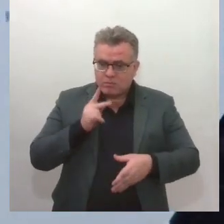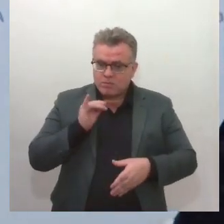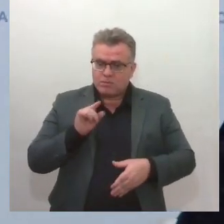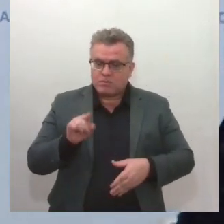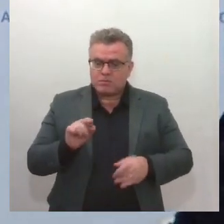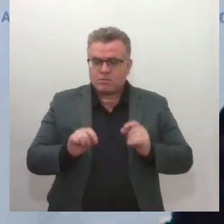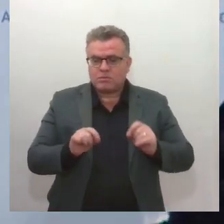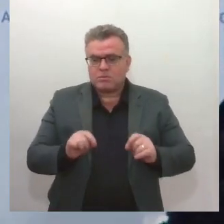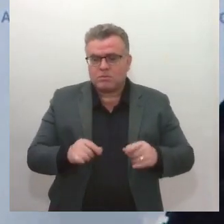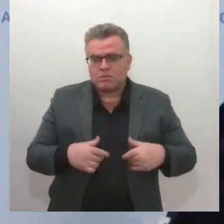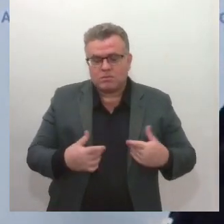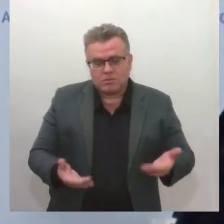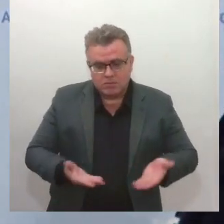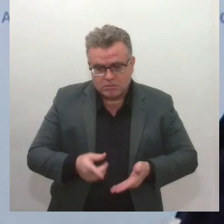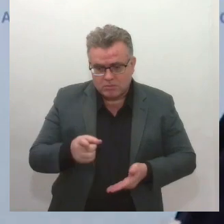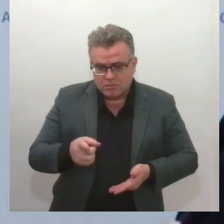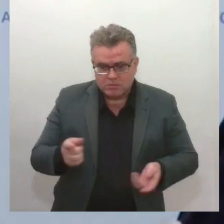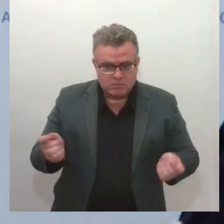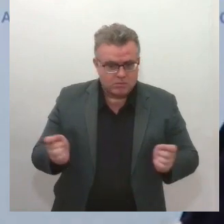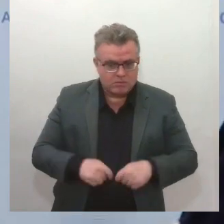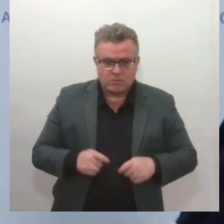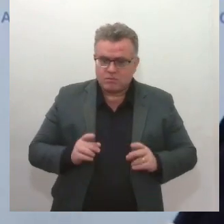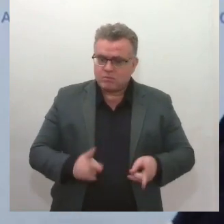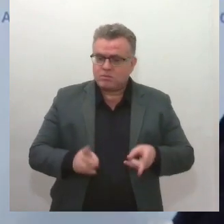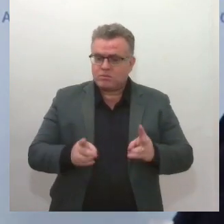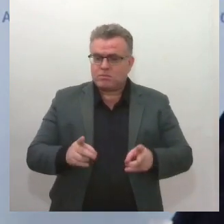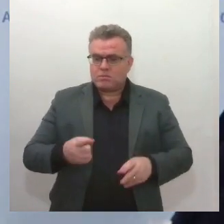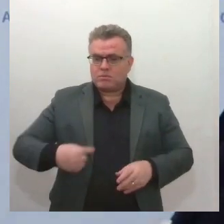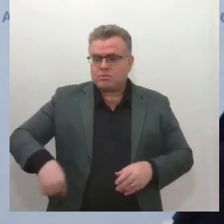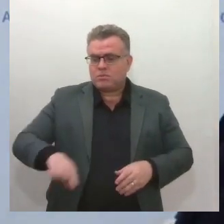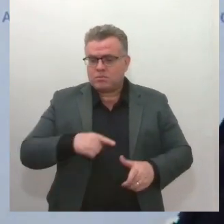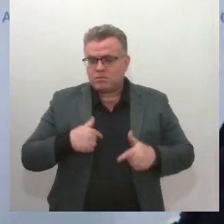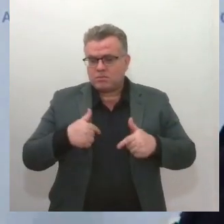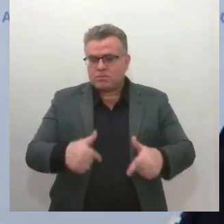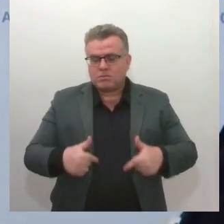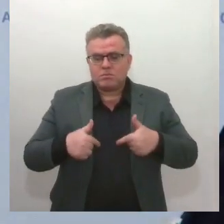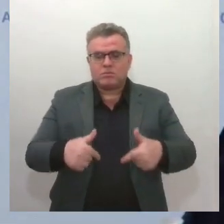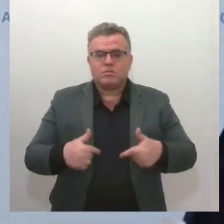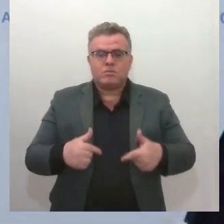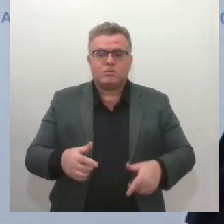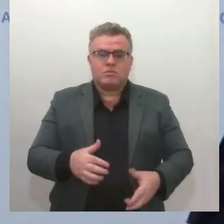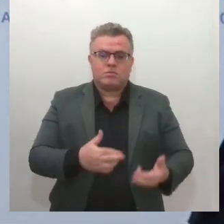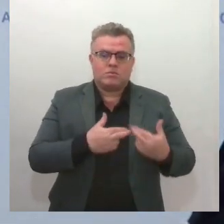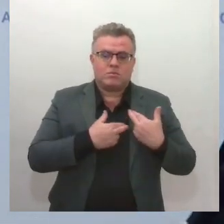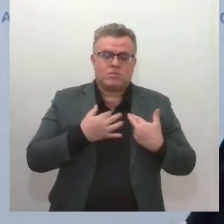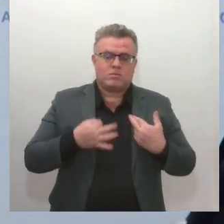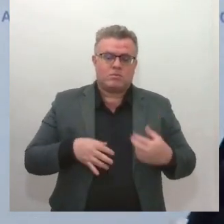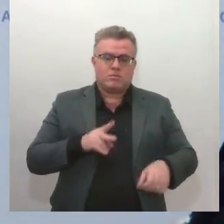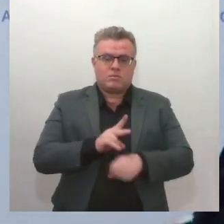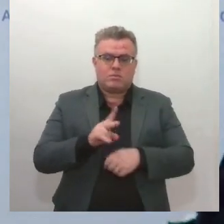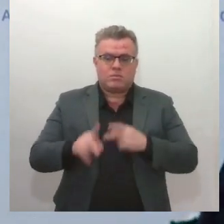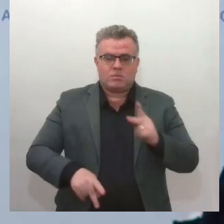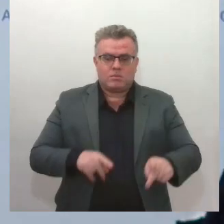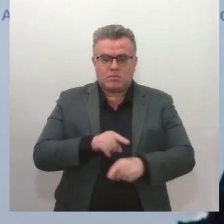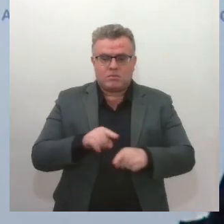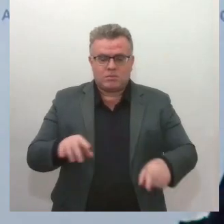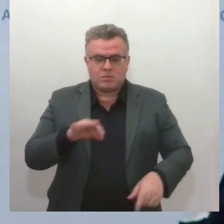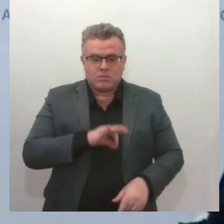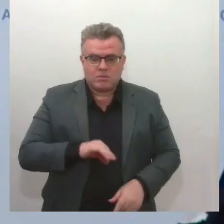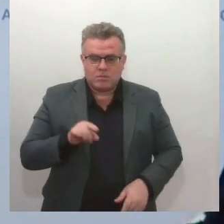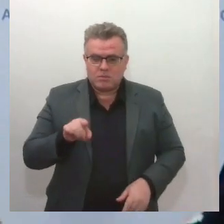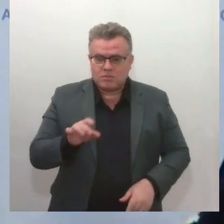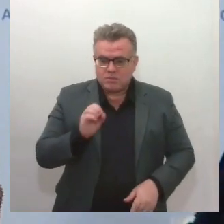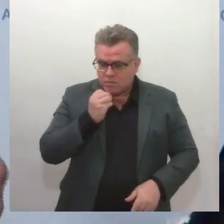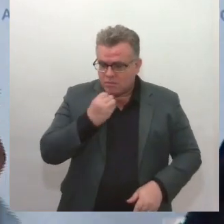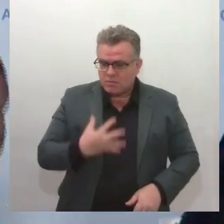para continuar. A gente precisa ter responsabilidade, a gente precisa pensar no povo, porque enquanto o salário dele está na conta, enquanto ele posta, ele tem direito